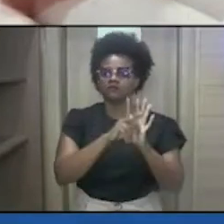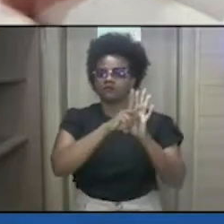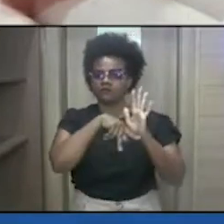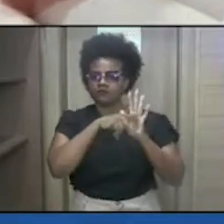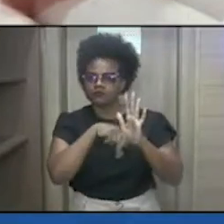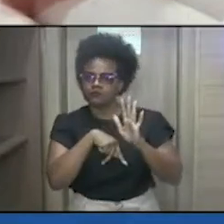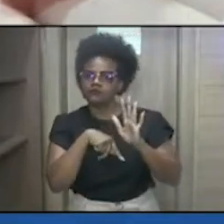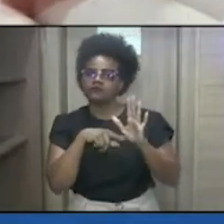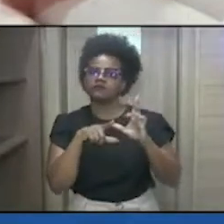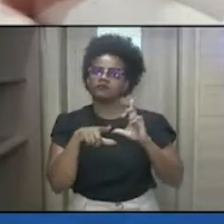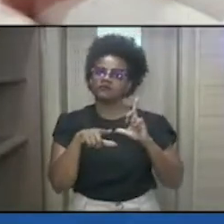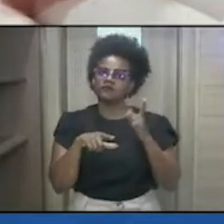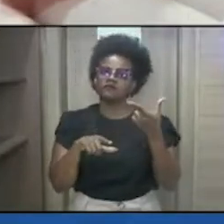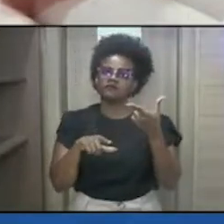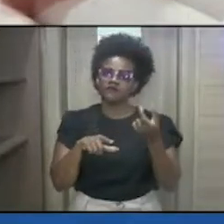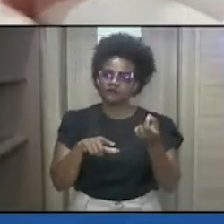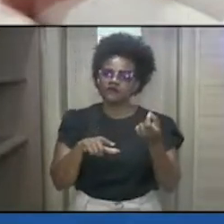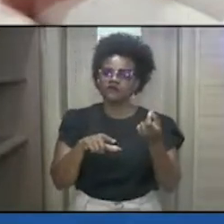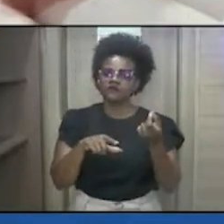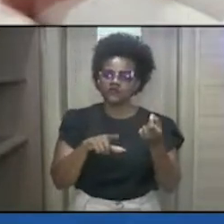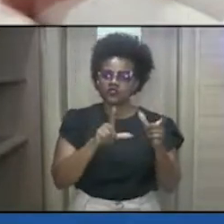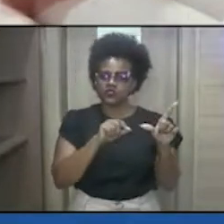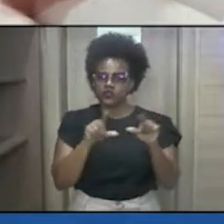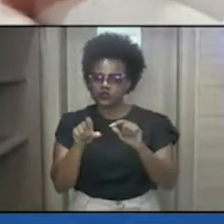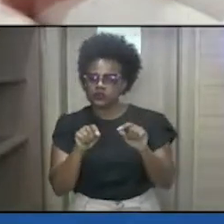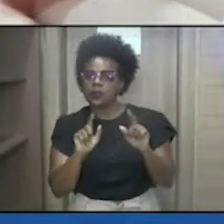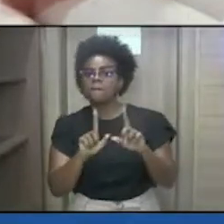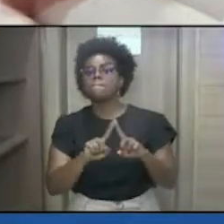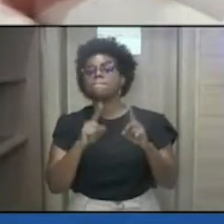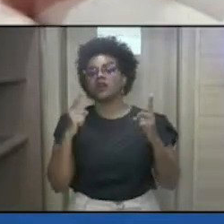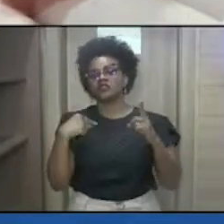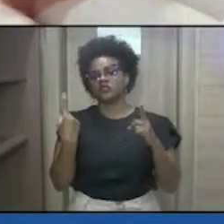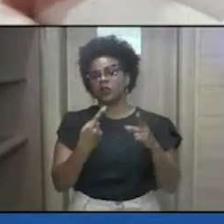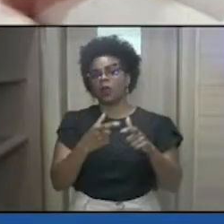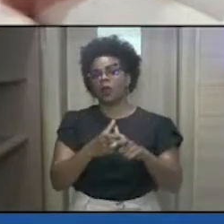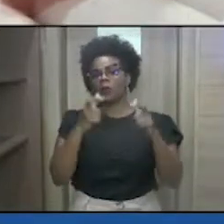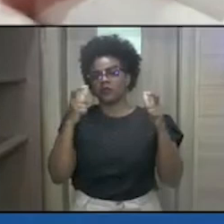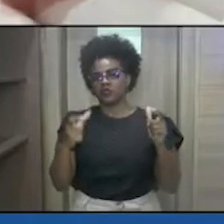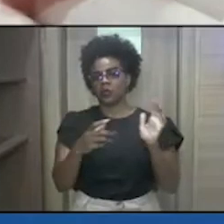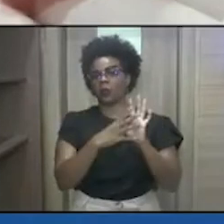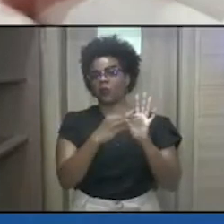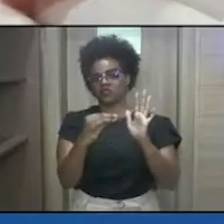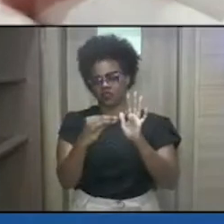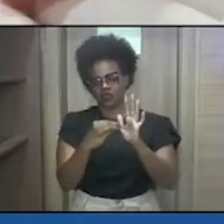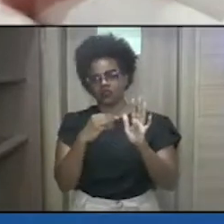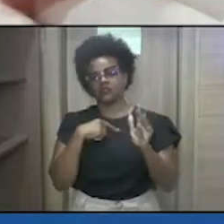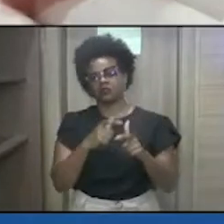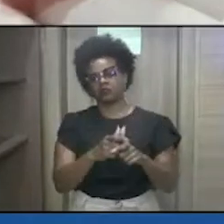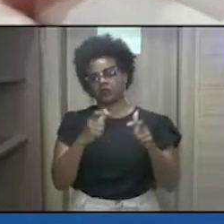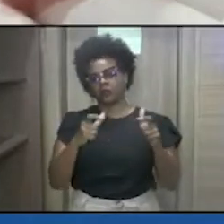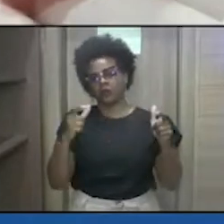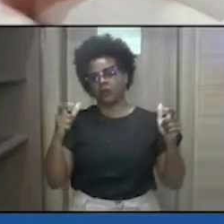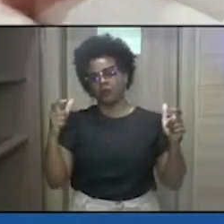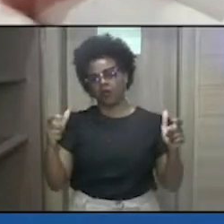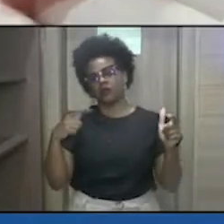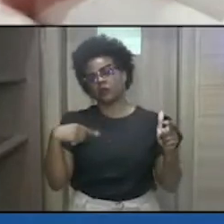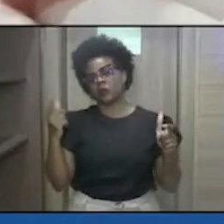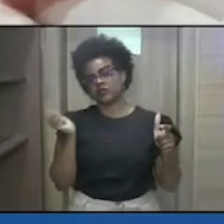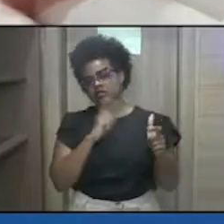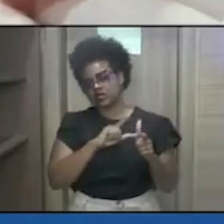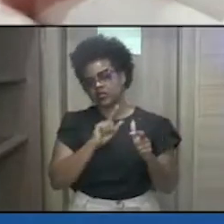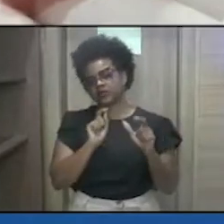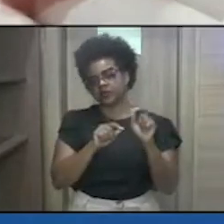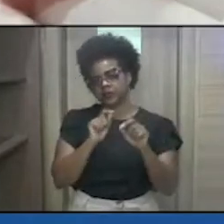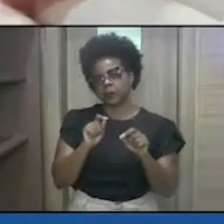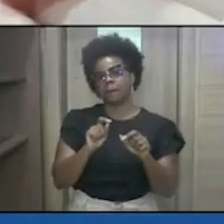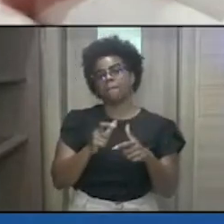de fazer 20 casos, mas aí a gente ampliou essa amostra e foi ampliando até obter também